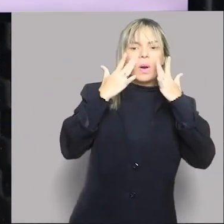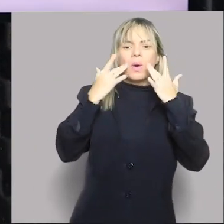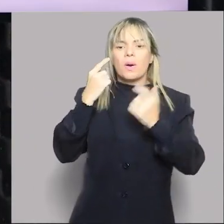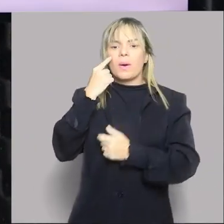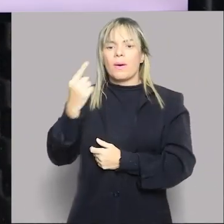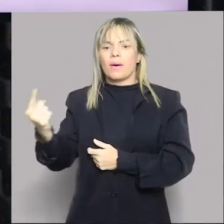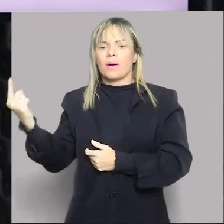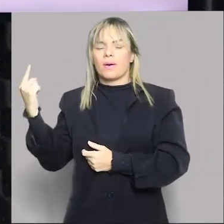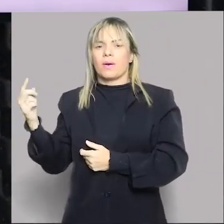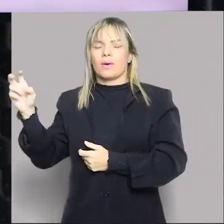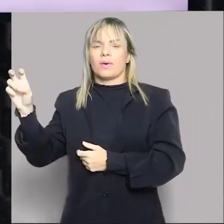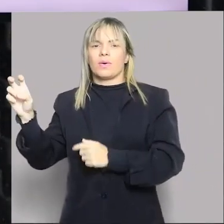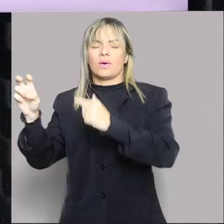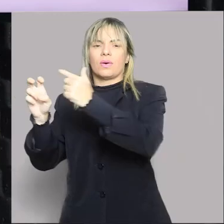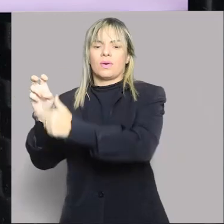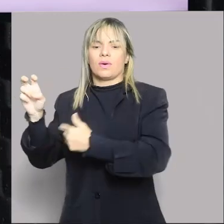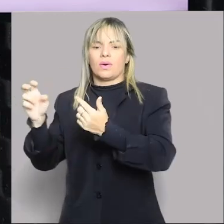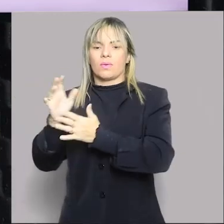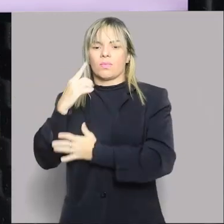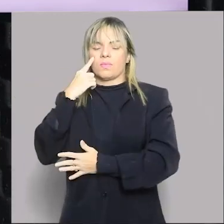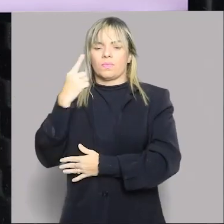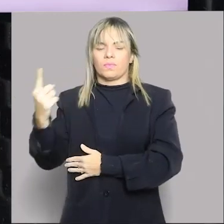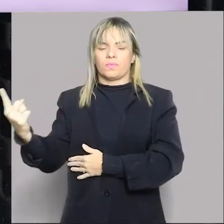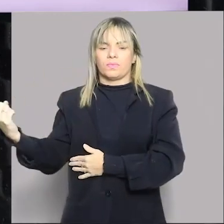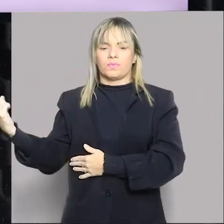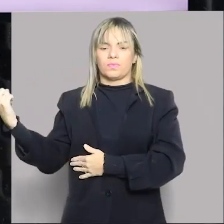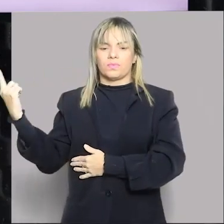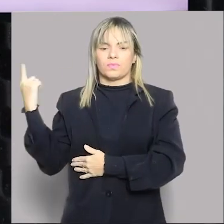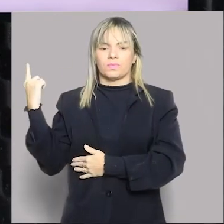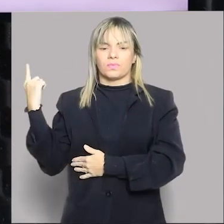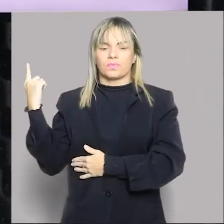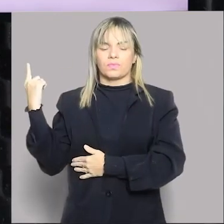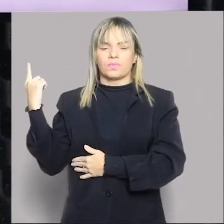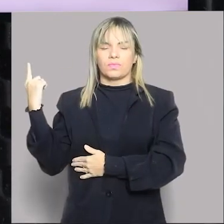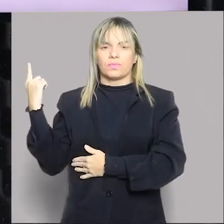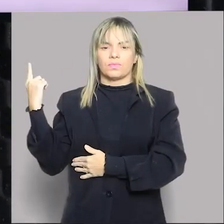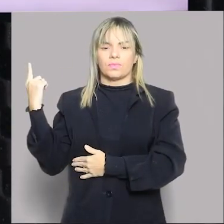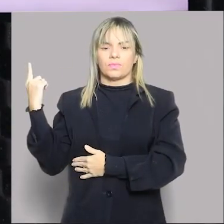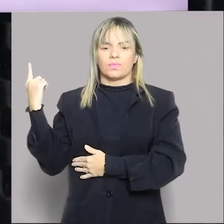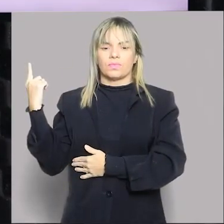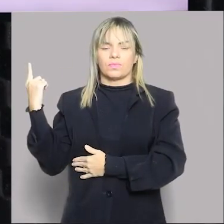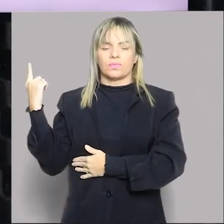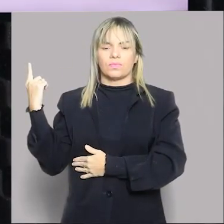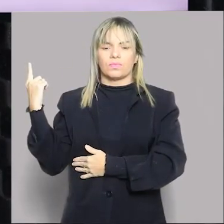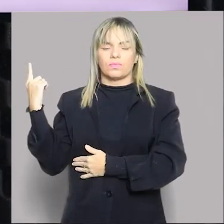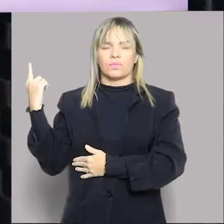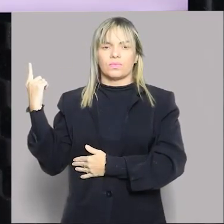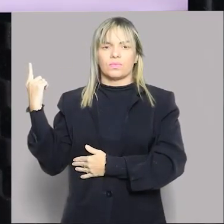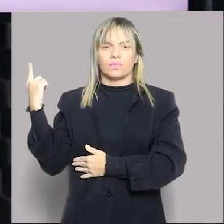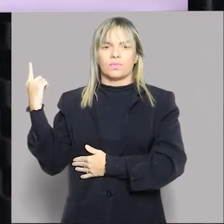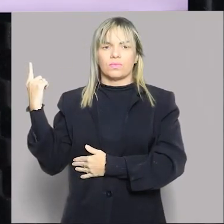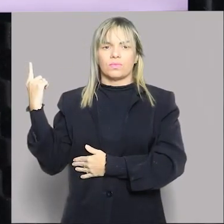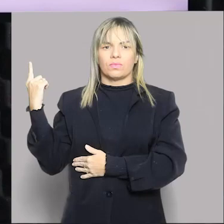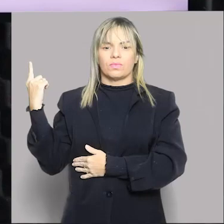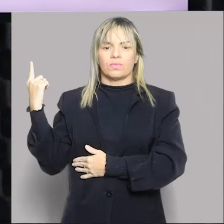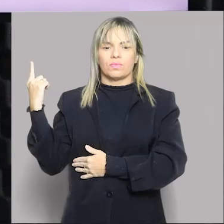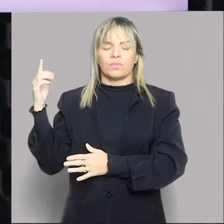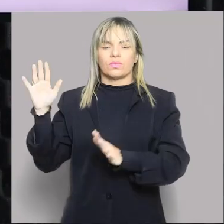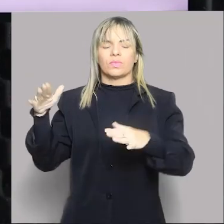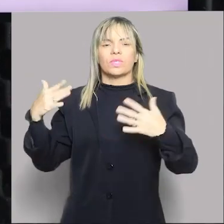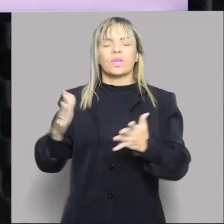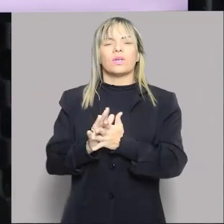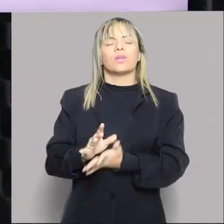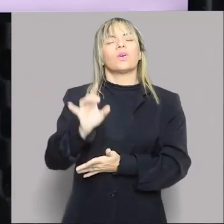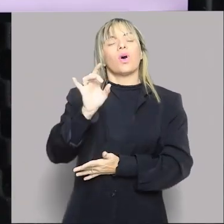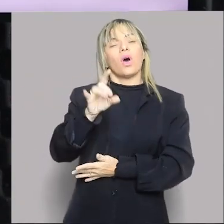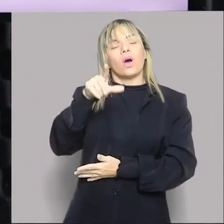para 5, que seriam arquitetura, escultura, pintura, música e poesia. Só que a